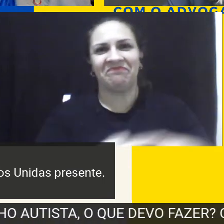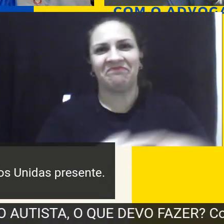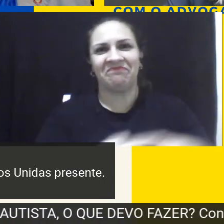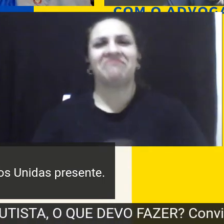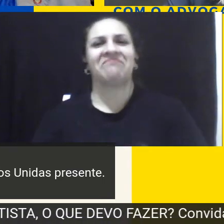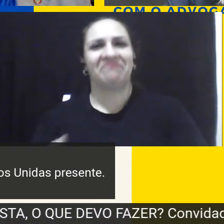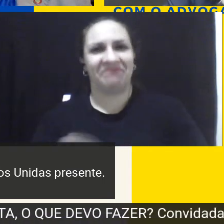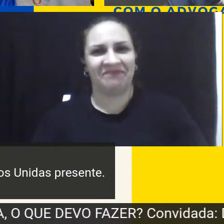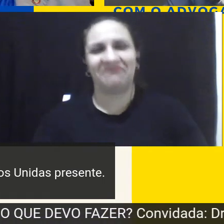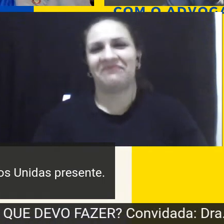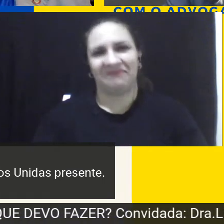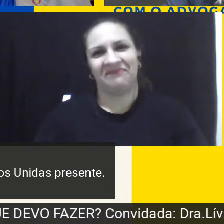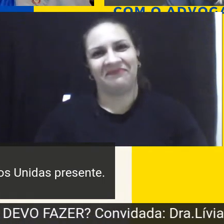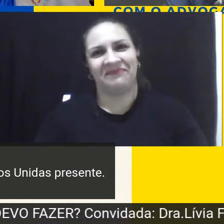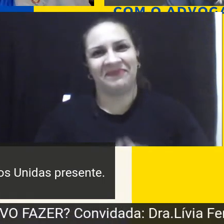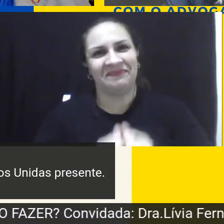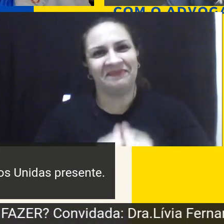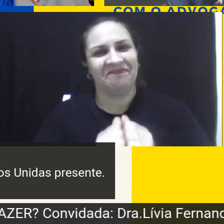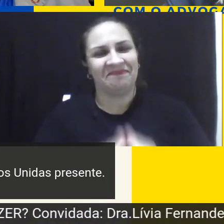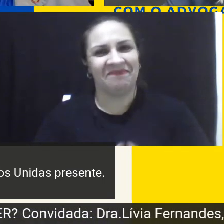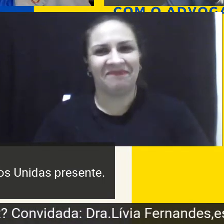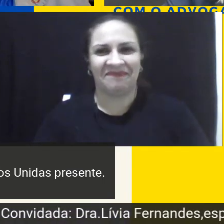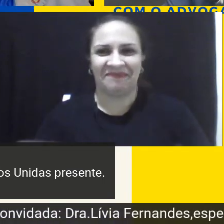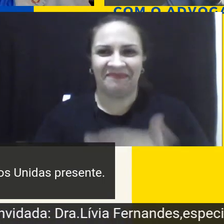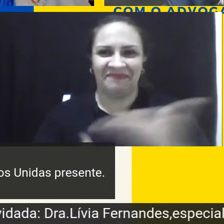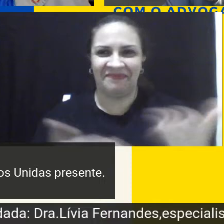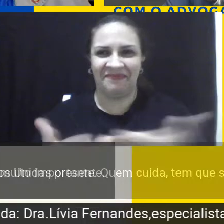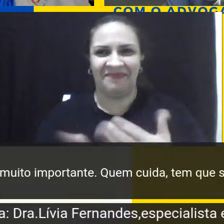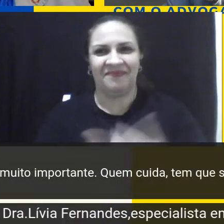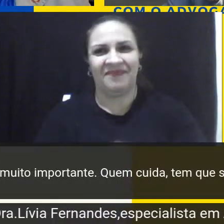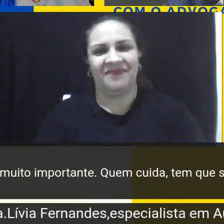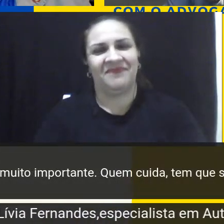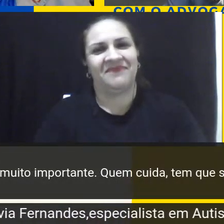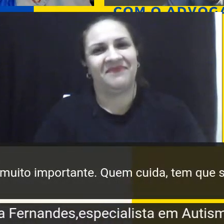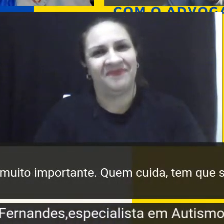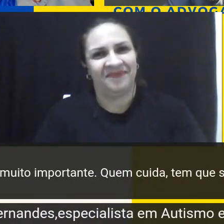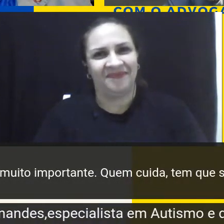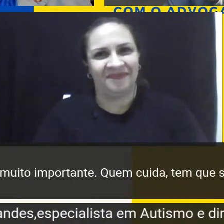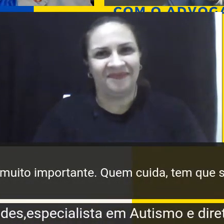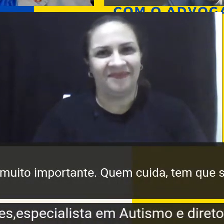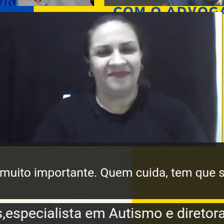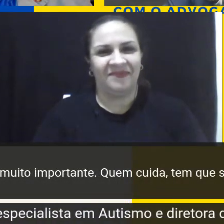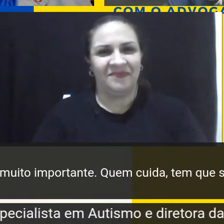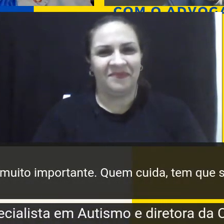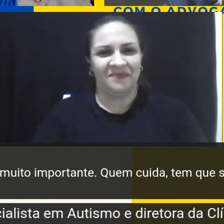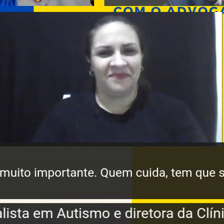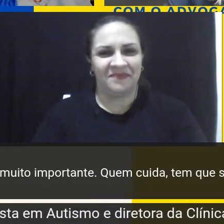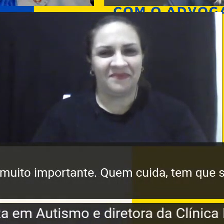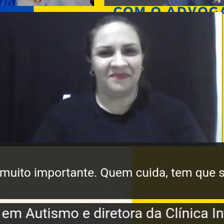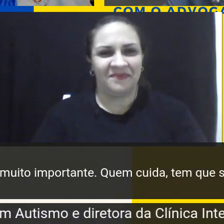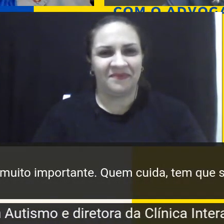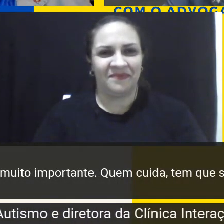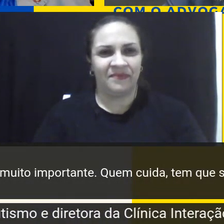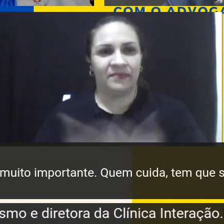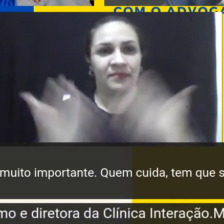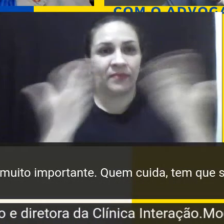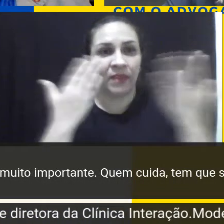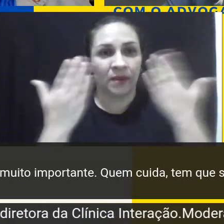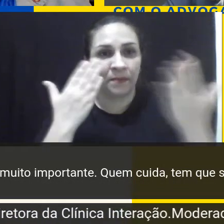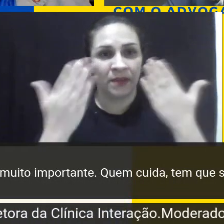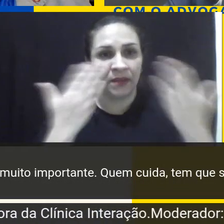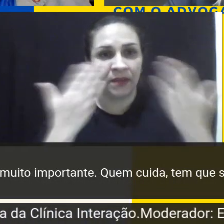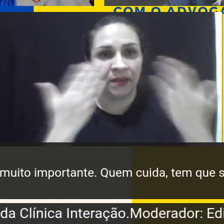nossos seguidores aqui, estão se inteirando, ó. Muito bom. A psicoterapia familiar é